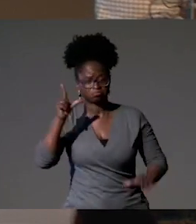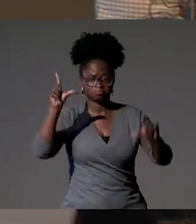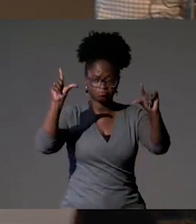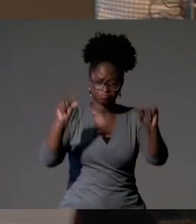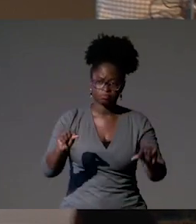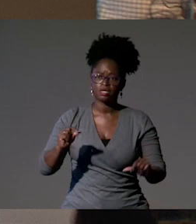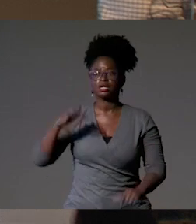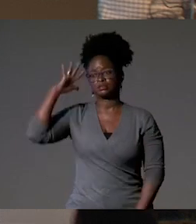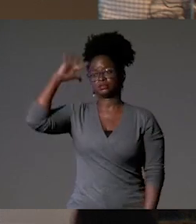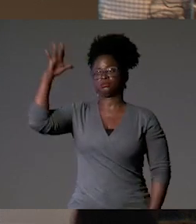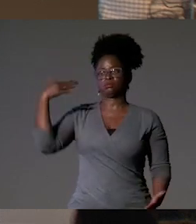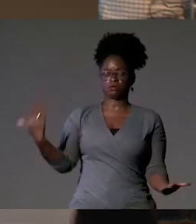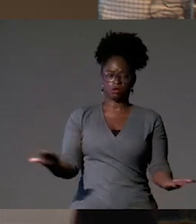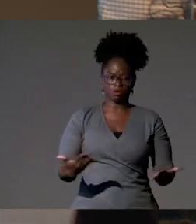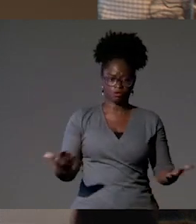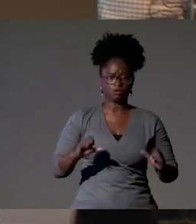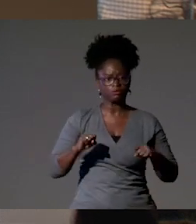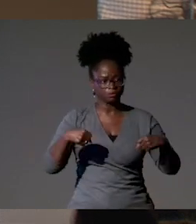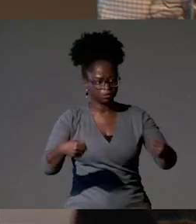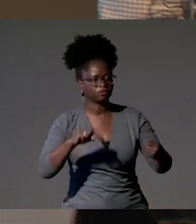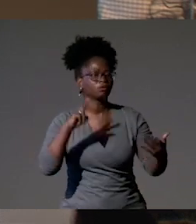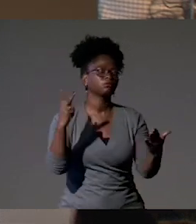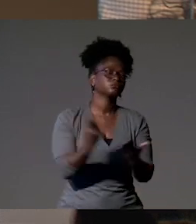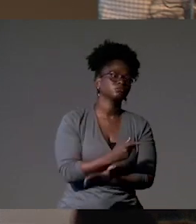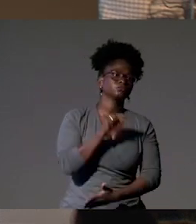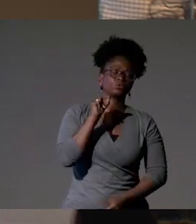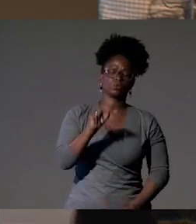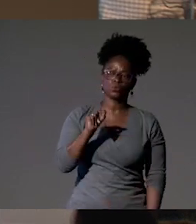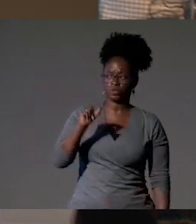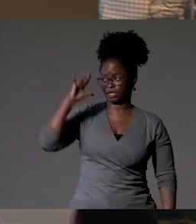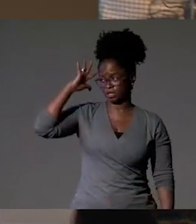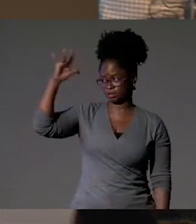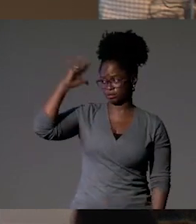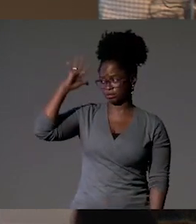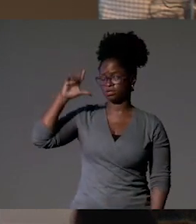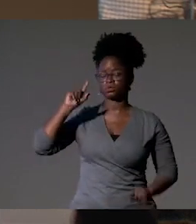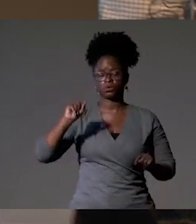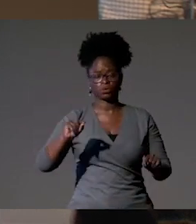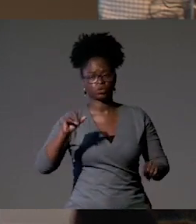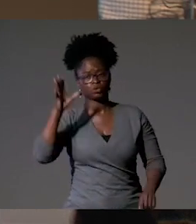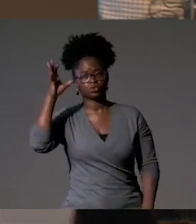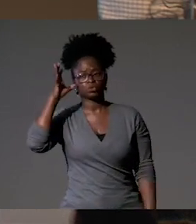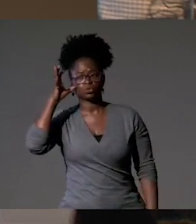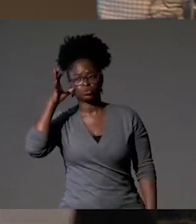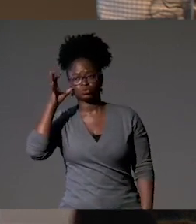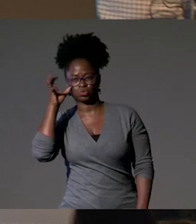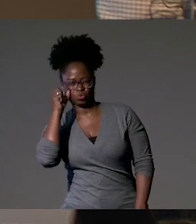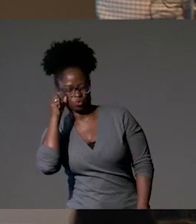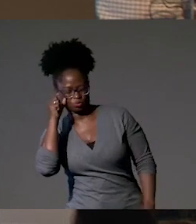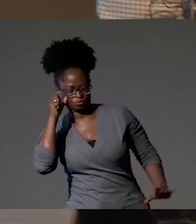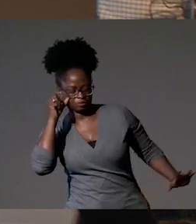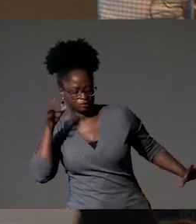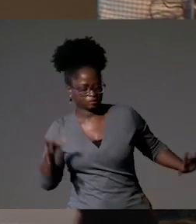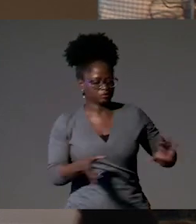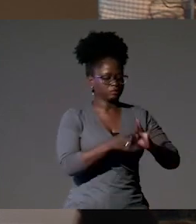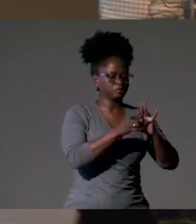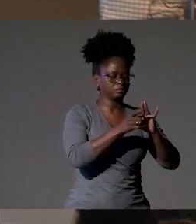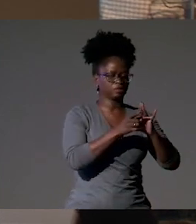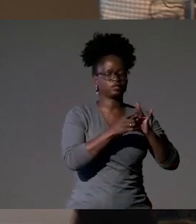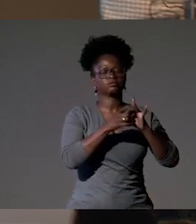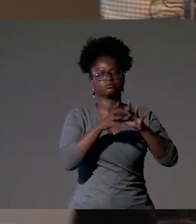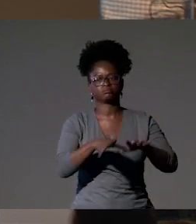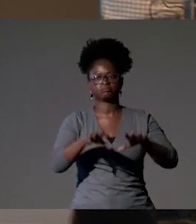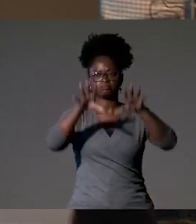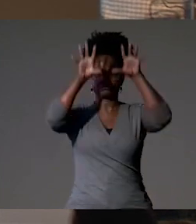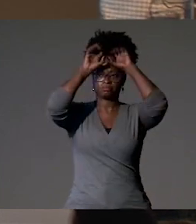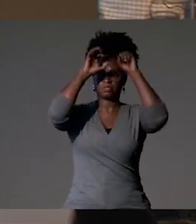teorias atuais que defende que isso possa acontecer é exatamente a teoria que correlaciona muito o sono com a aprendizagem. Sono